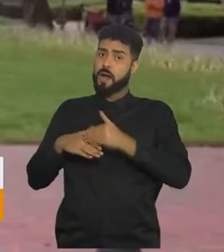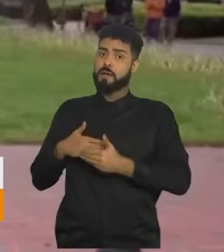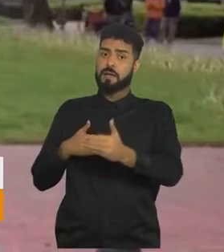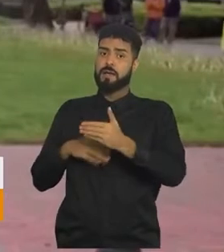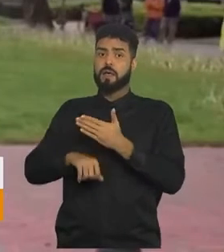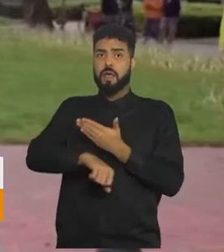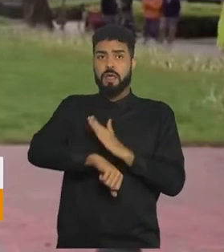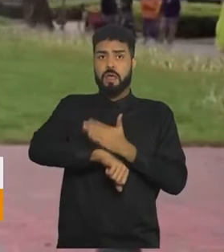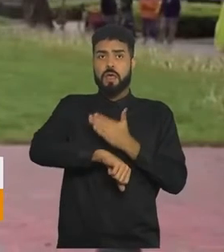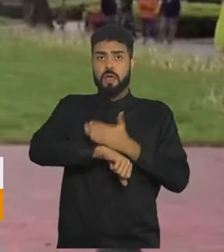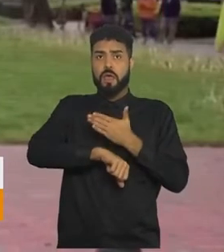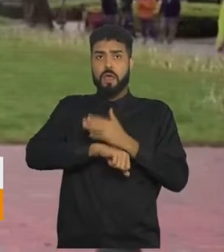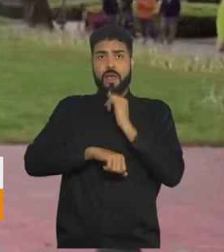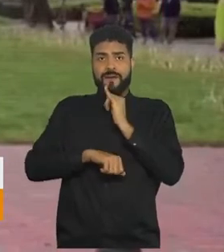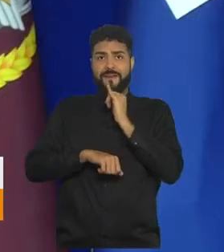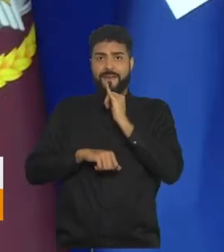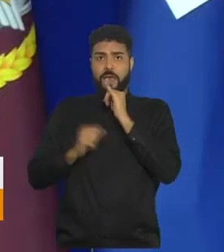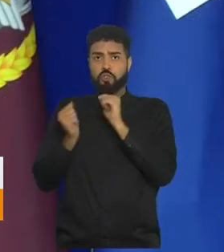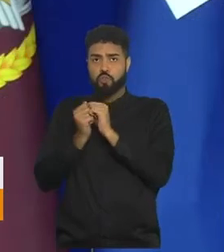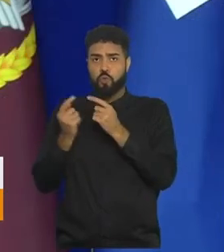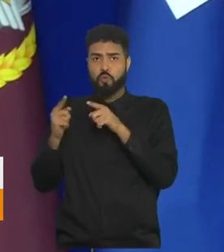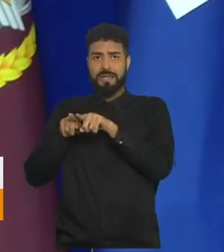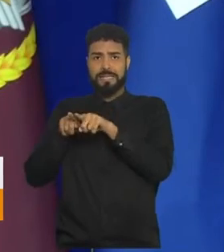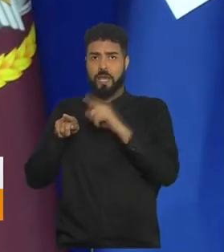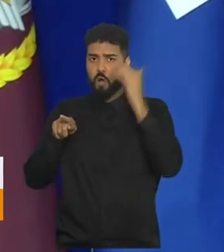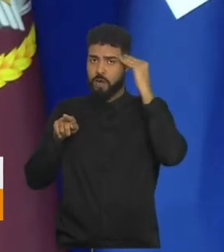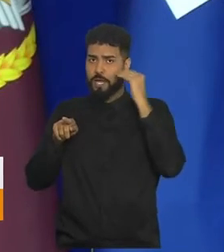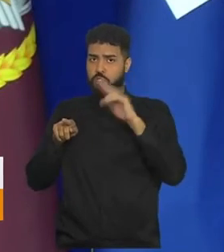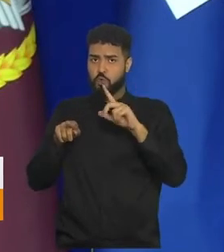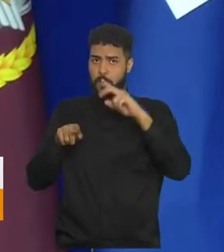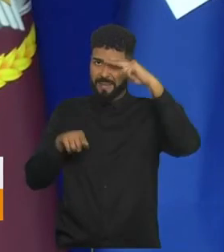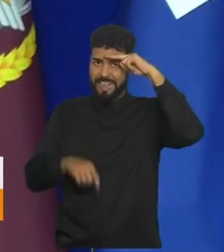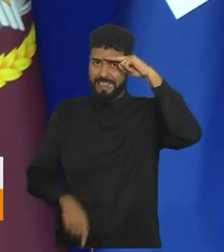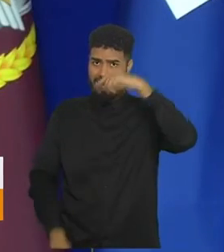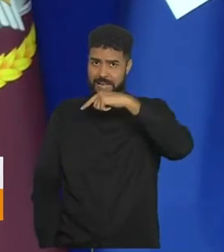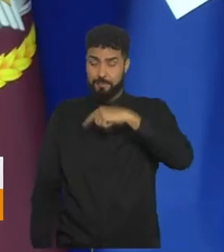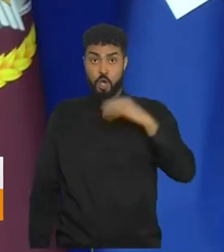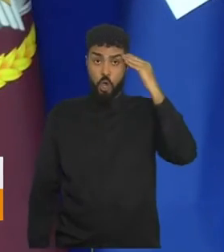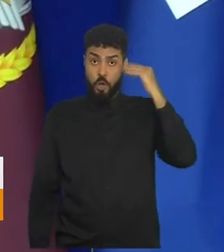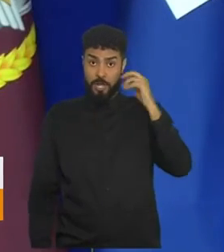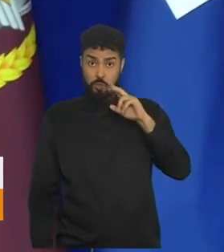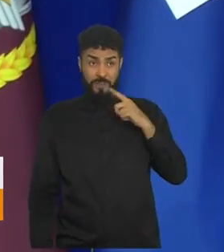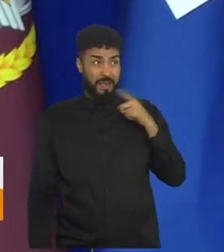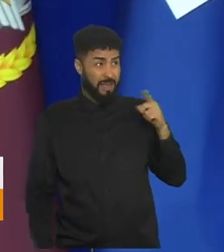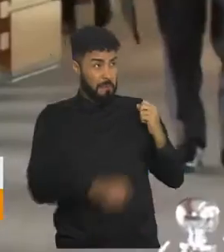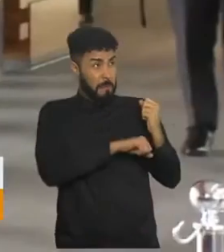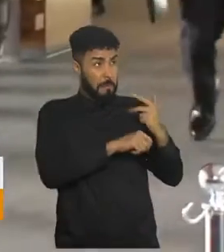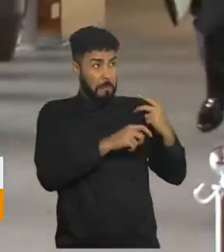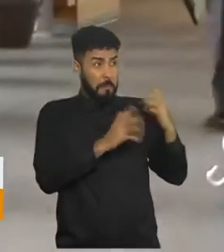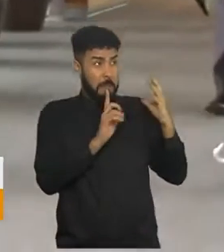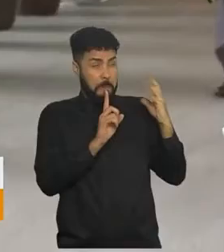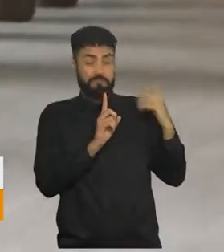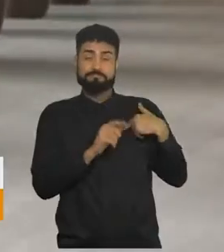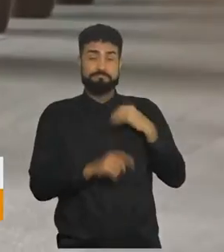exercícios militares conjuntos com a Coreia do Sul. A Coreia do Sul, por sua vez, lamentou o episódio. Já